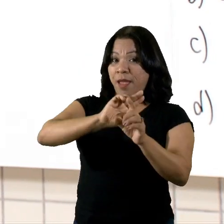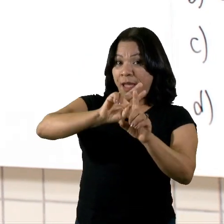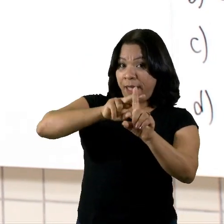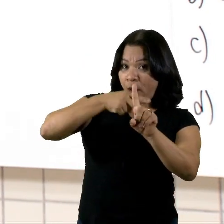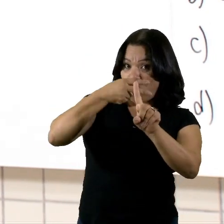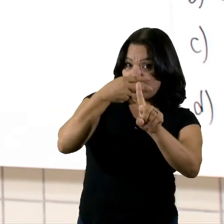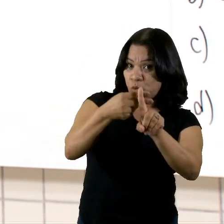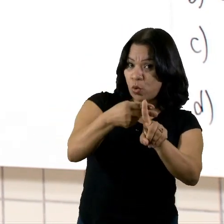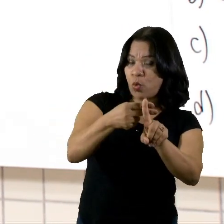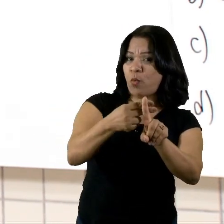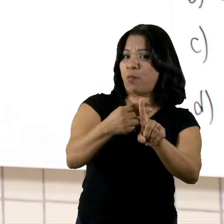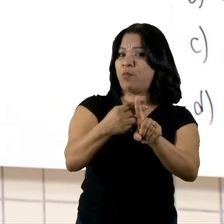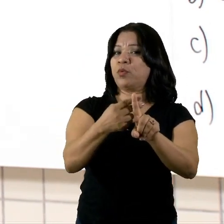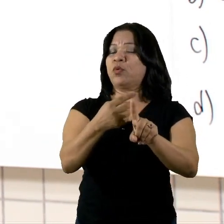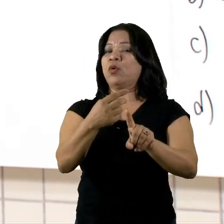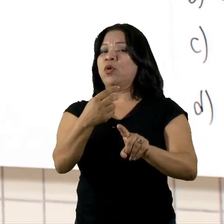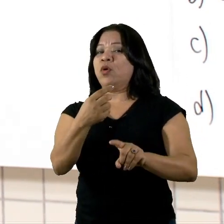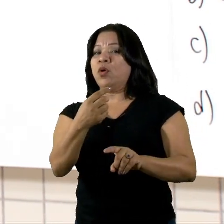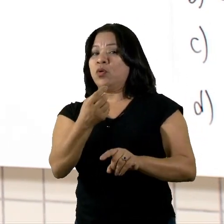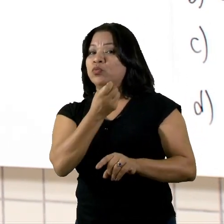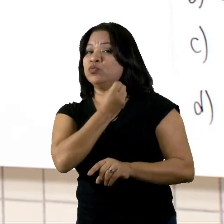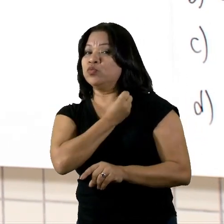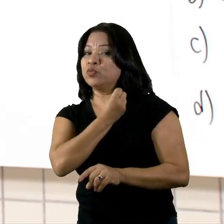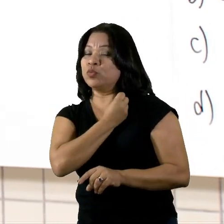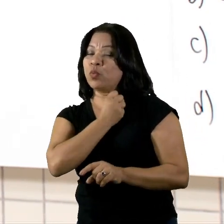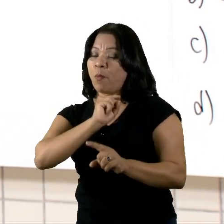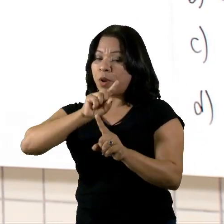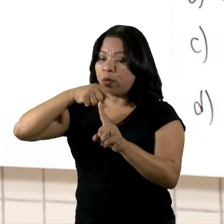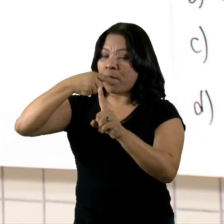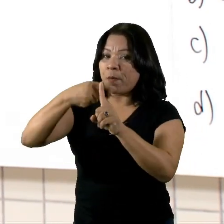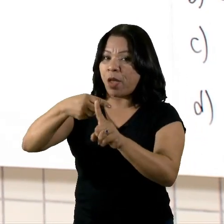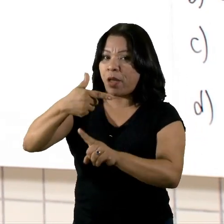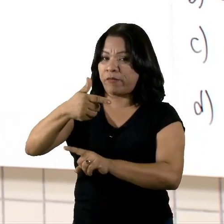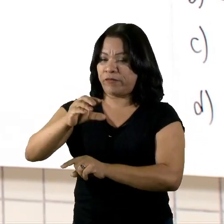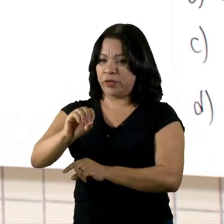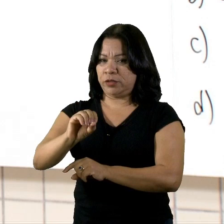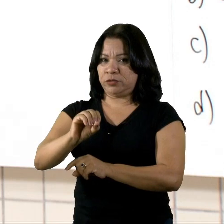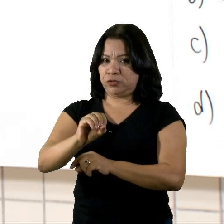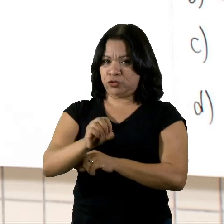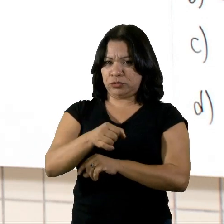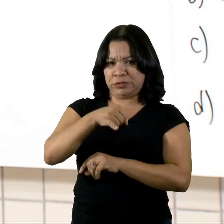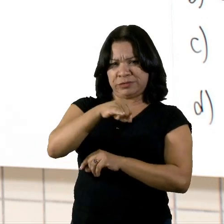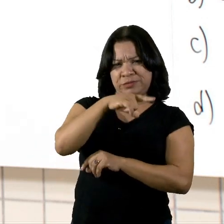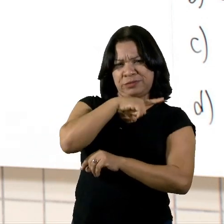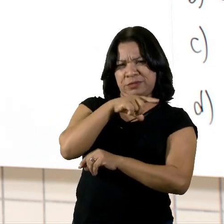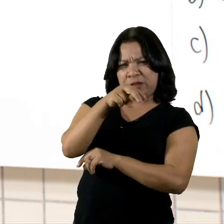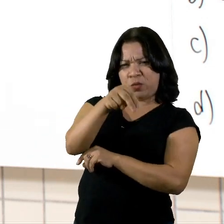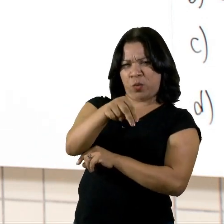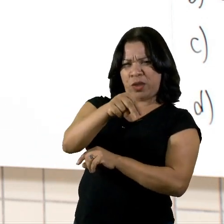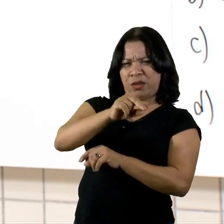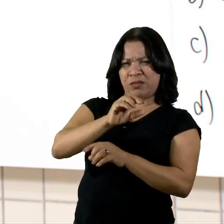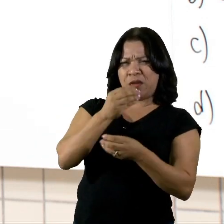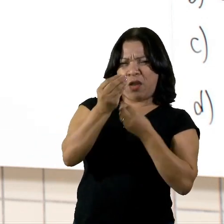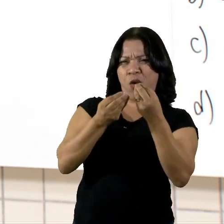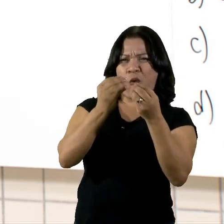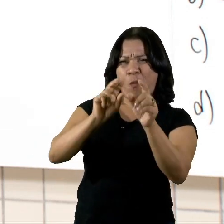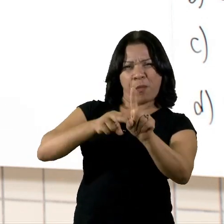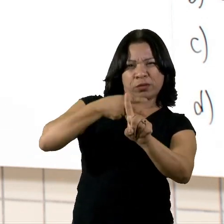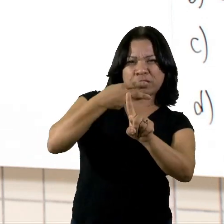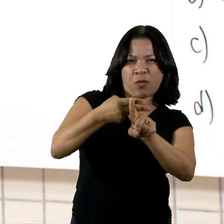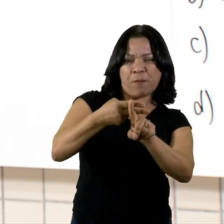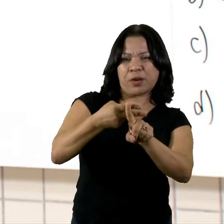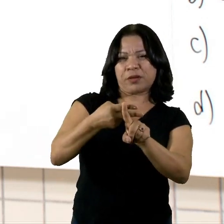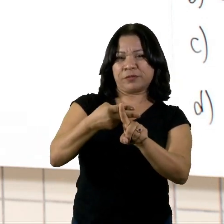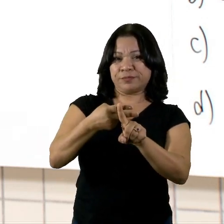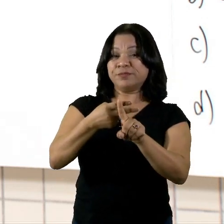número adicionado a 20. Se eu tenho M aqui, como é que eu faço para dobrar o valor de M?